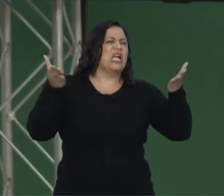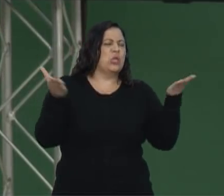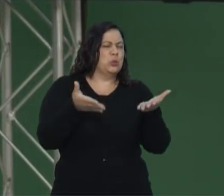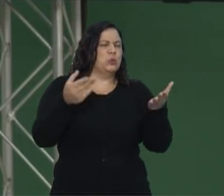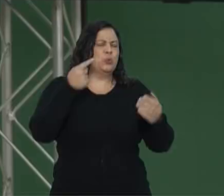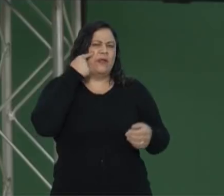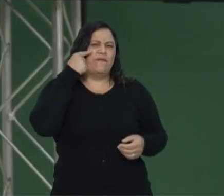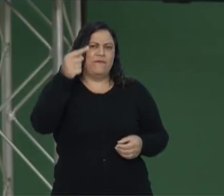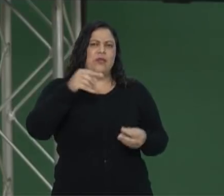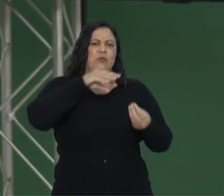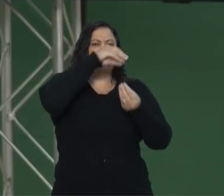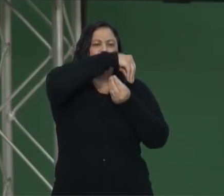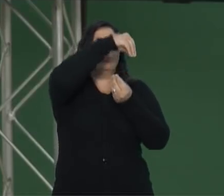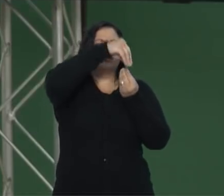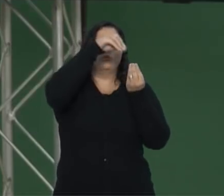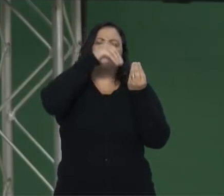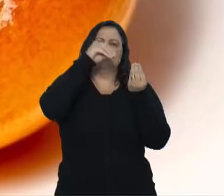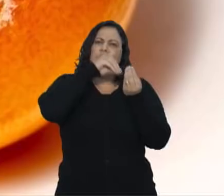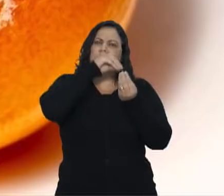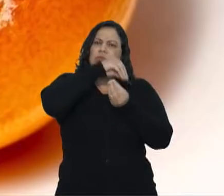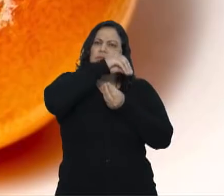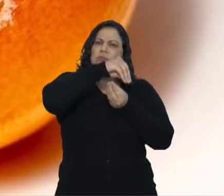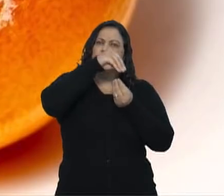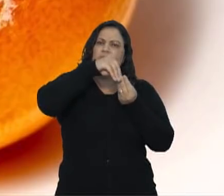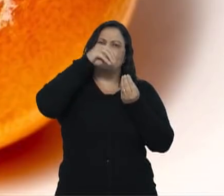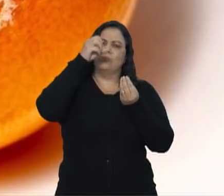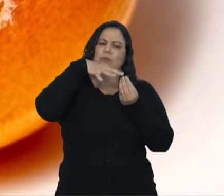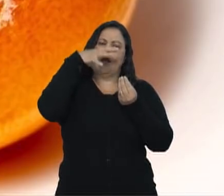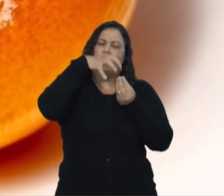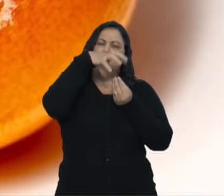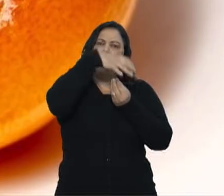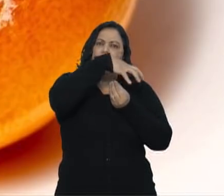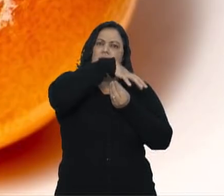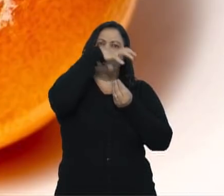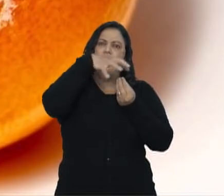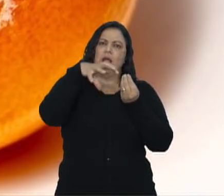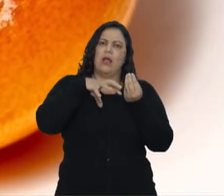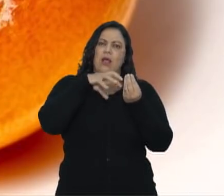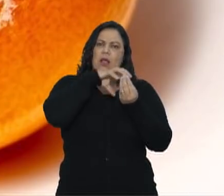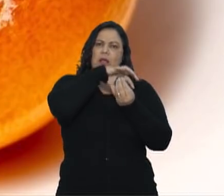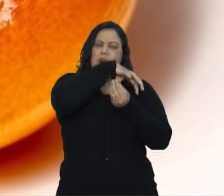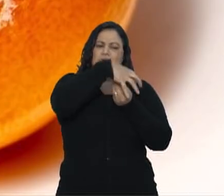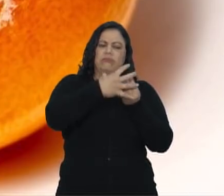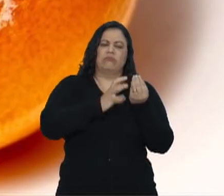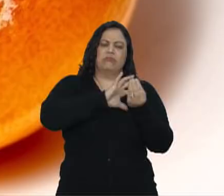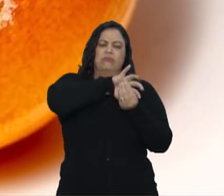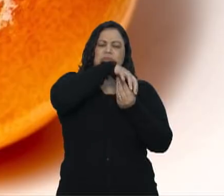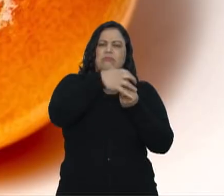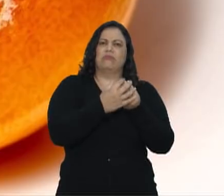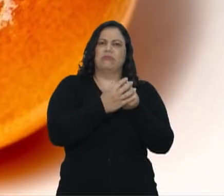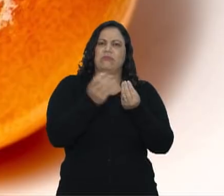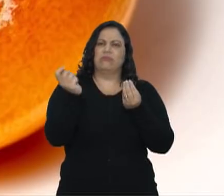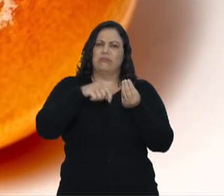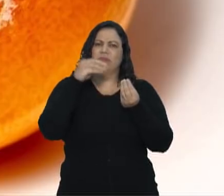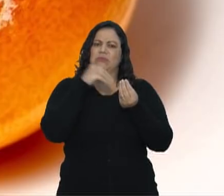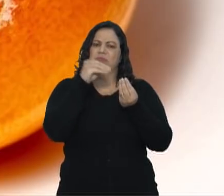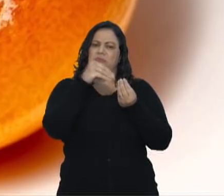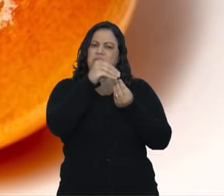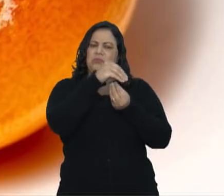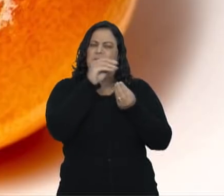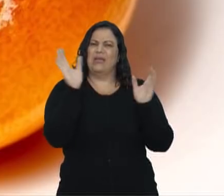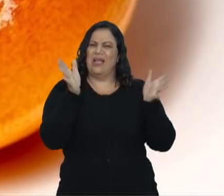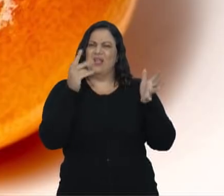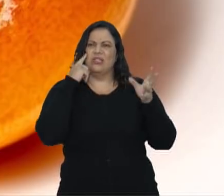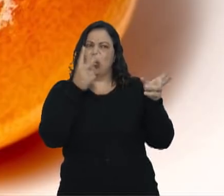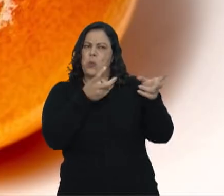uma situação, uma fruta como essa? Ai, Fabiana, eu não quero comer essa laranja, não. Então, olha a pergunta que eu trago para vocês. Você já